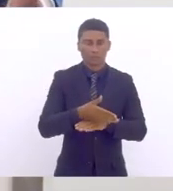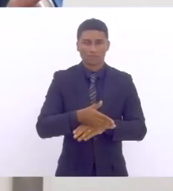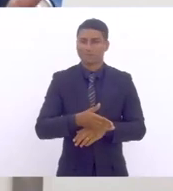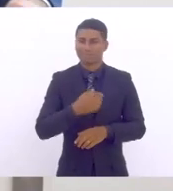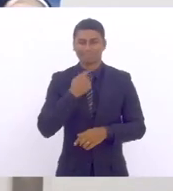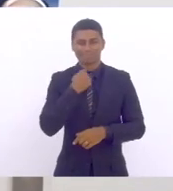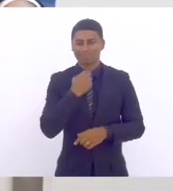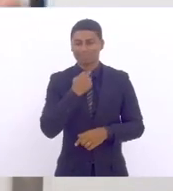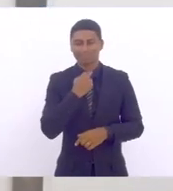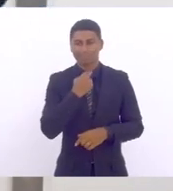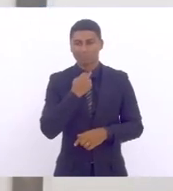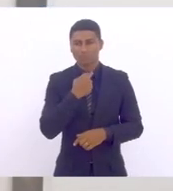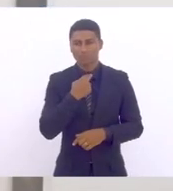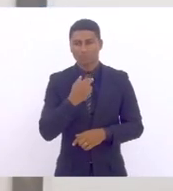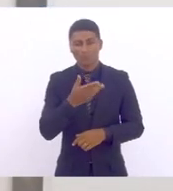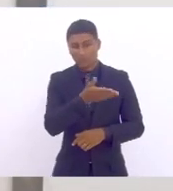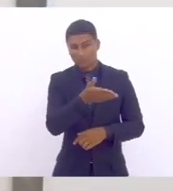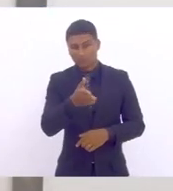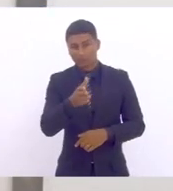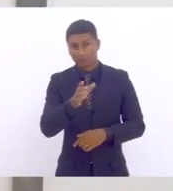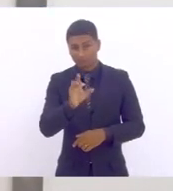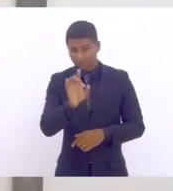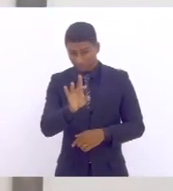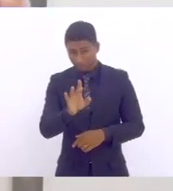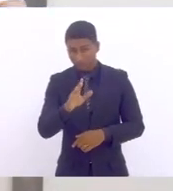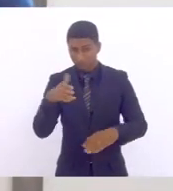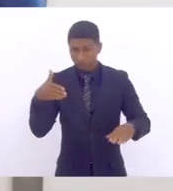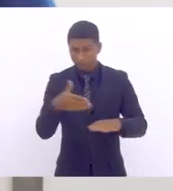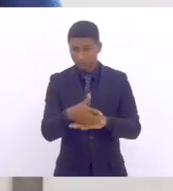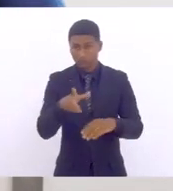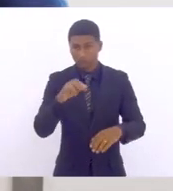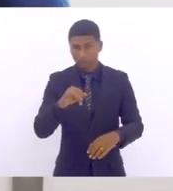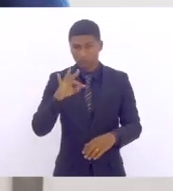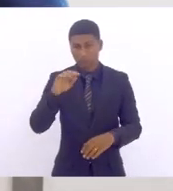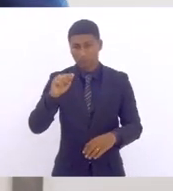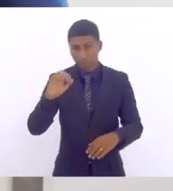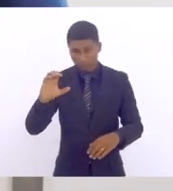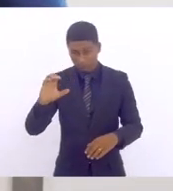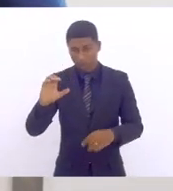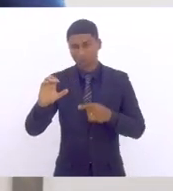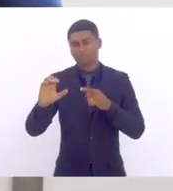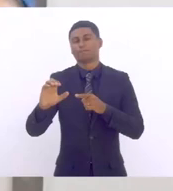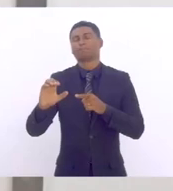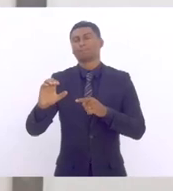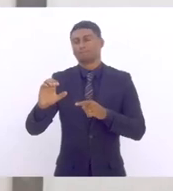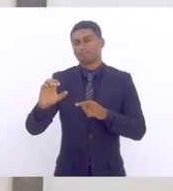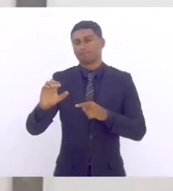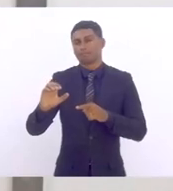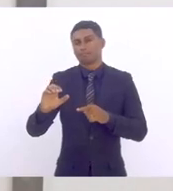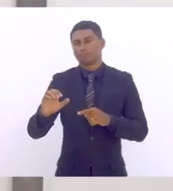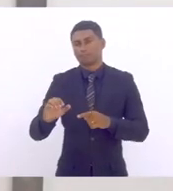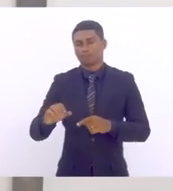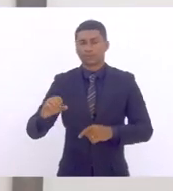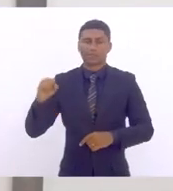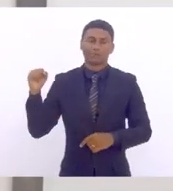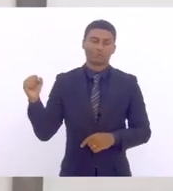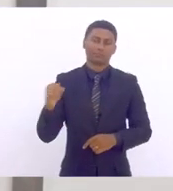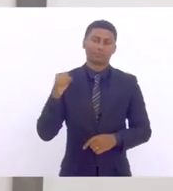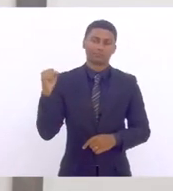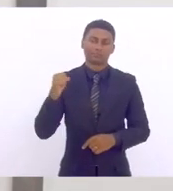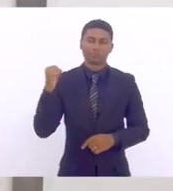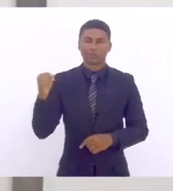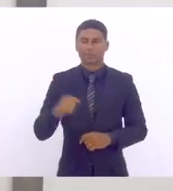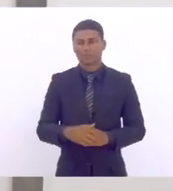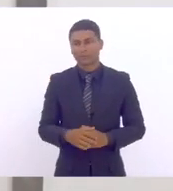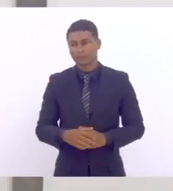CNPJ. E vocês só vão entrar se fizerem adesão também ao TAC. É muito grave isso, deputado.